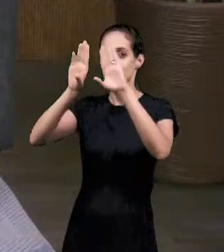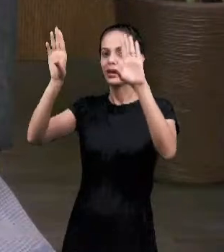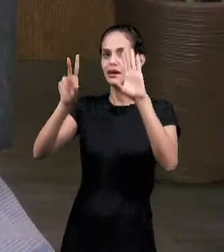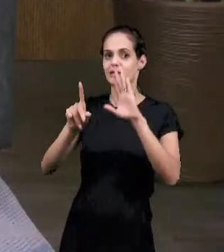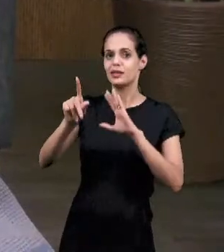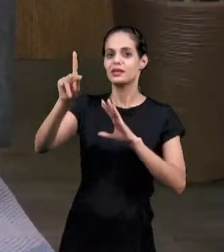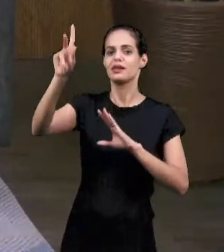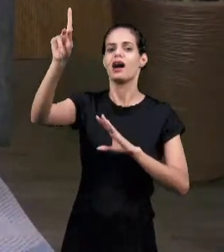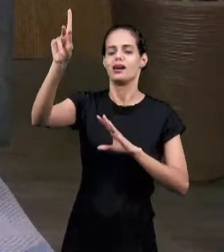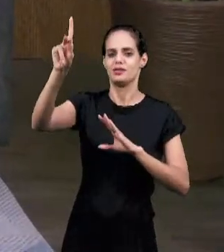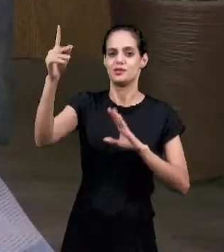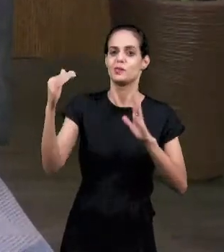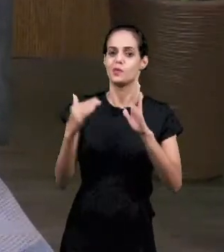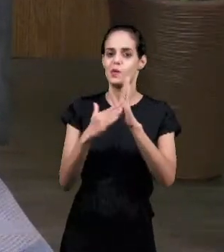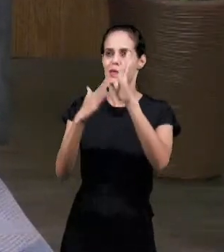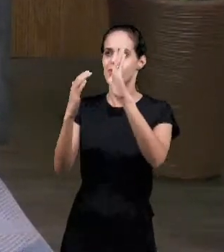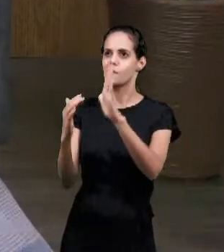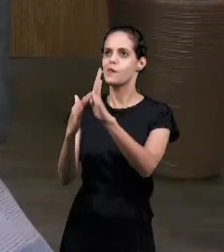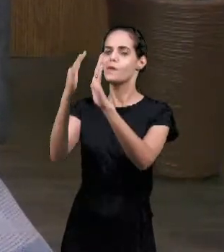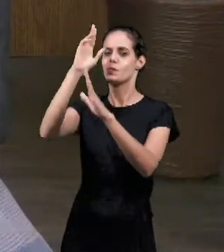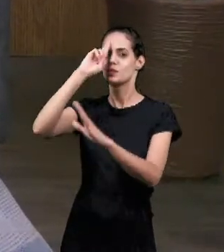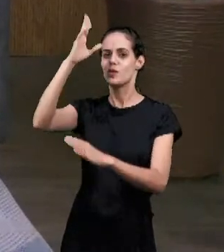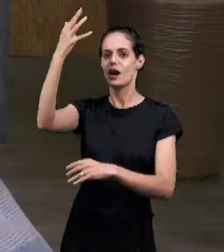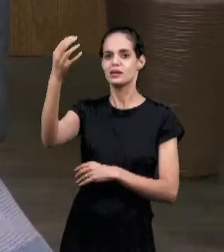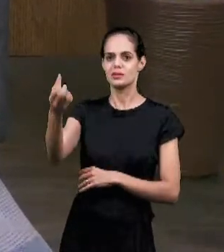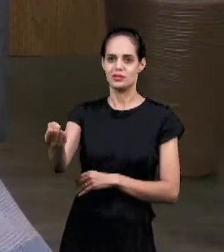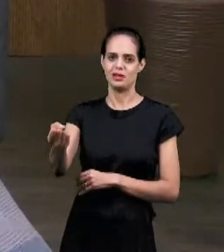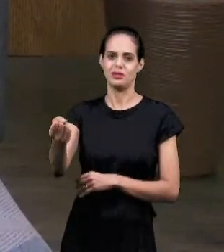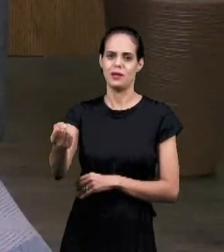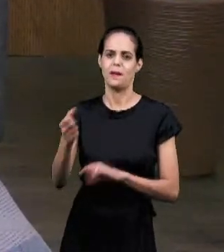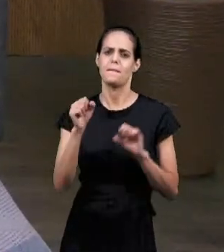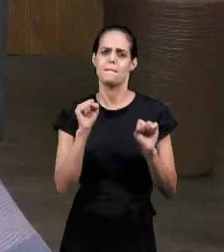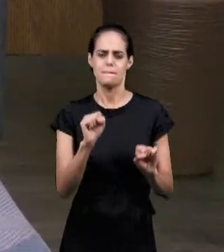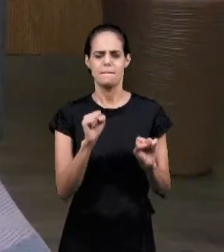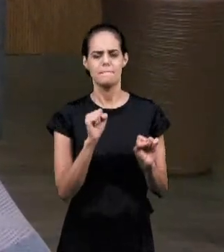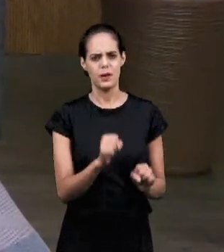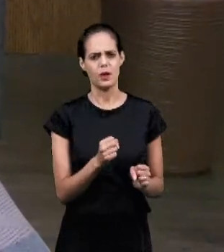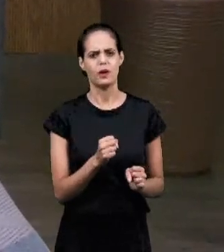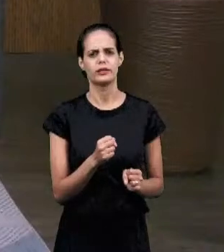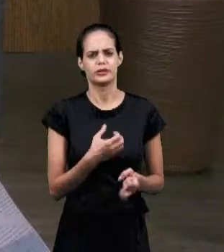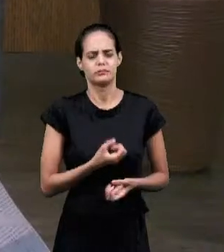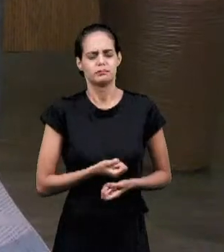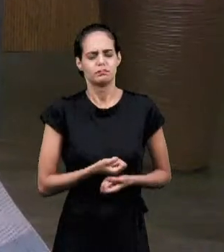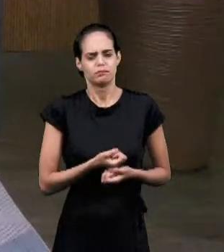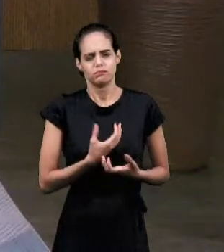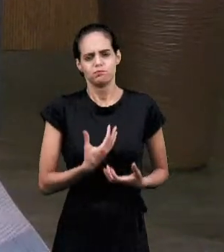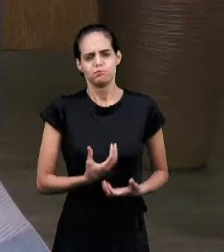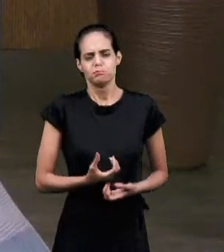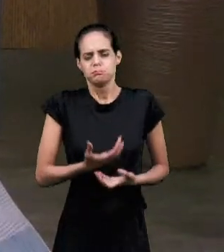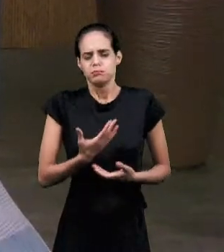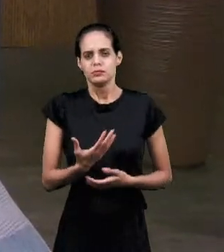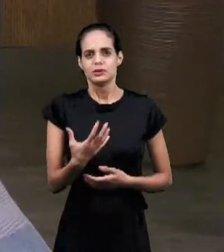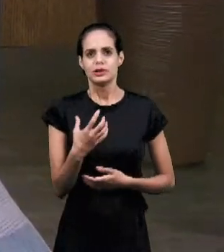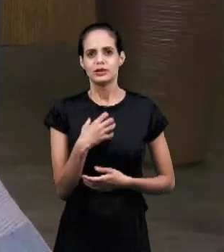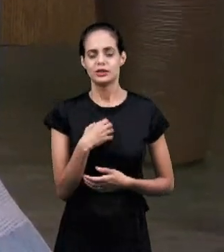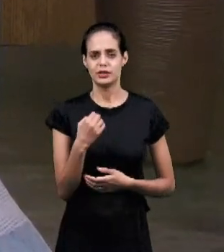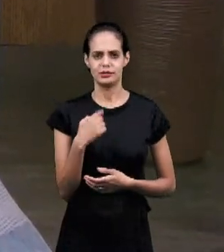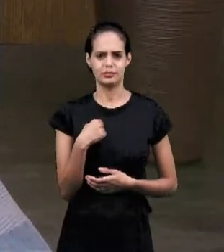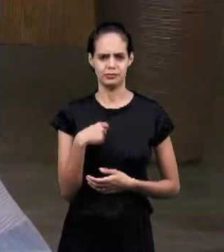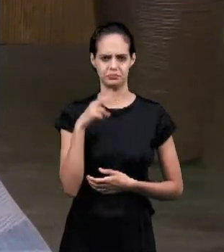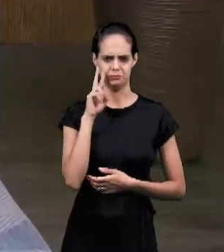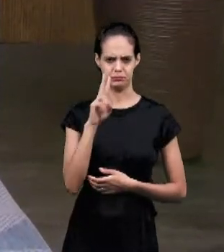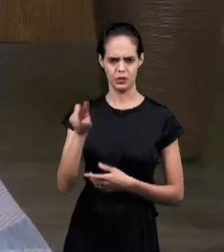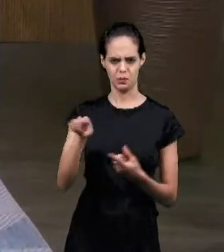sobe. O resto não sobe. O resto você pode até se emocionar. É lógico, se você pegar... Eu estava vendo algumas... Uma vez eu estava vendo uma música